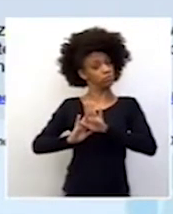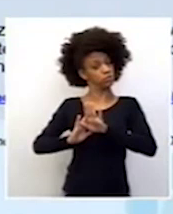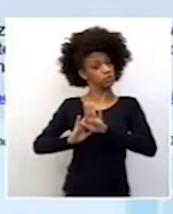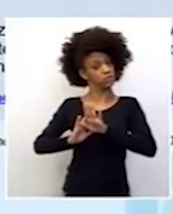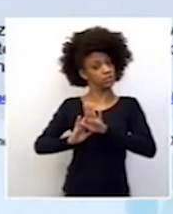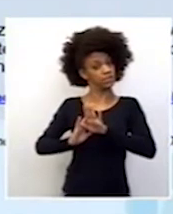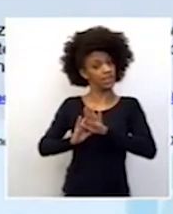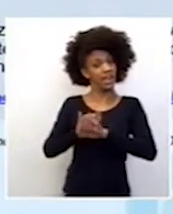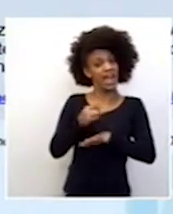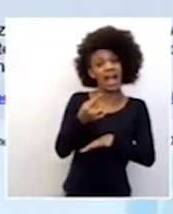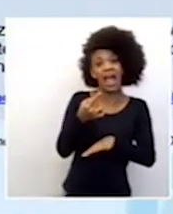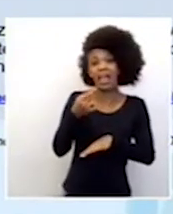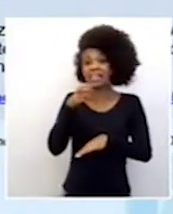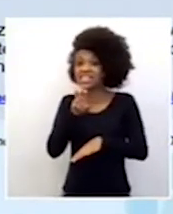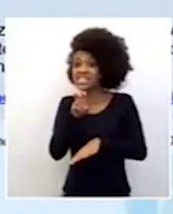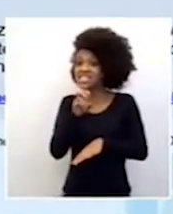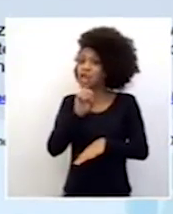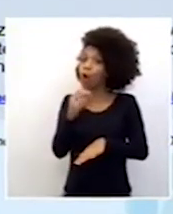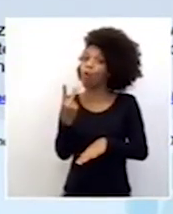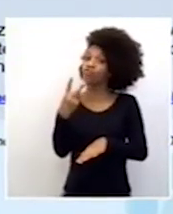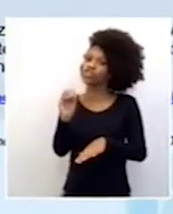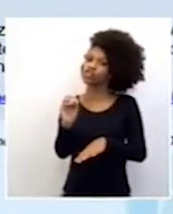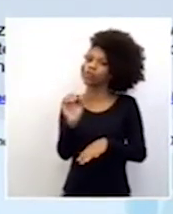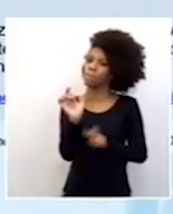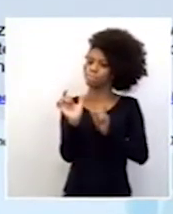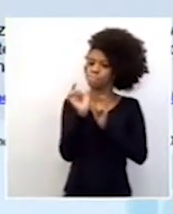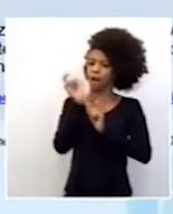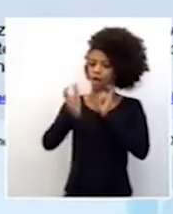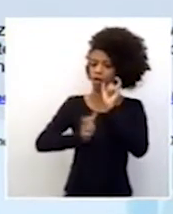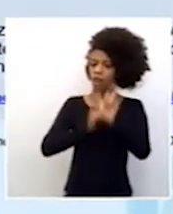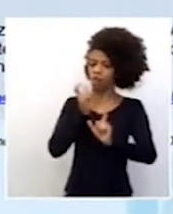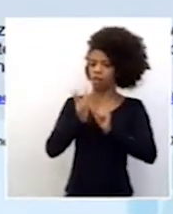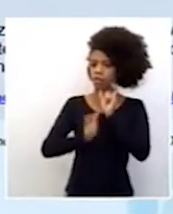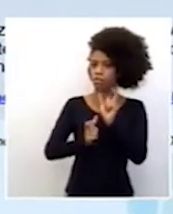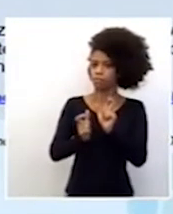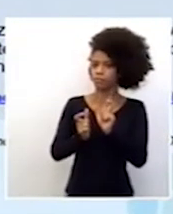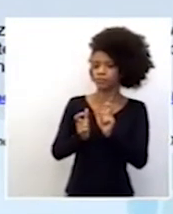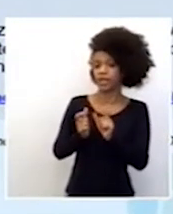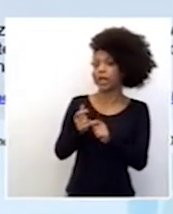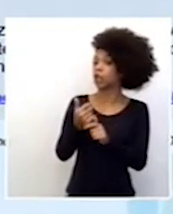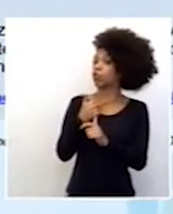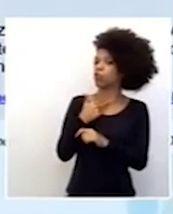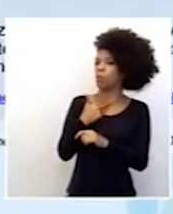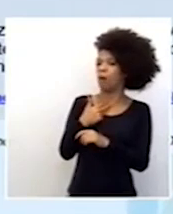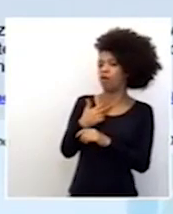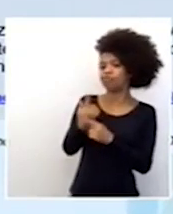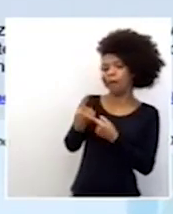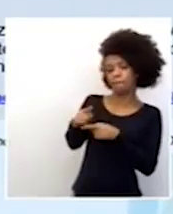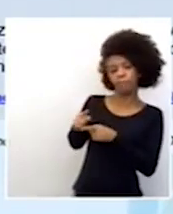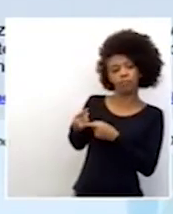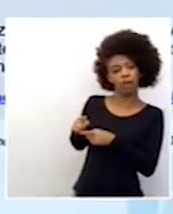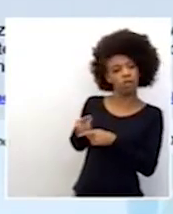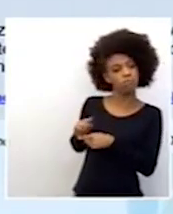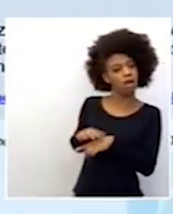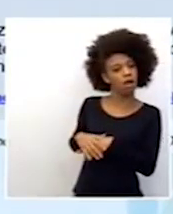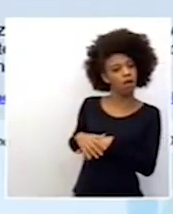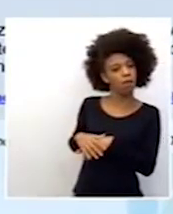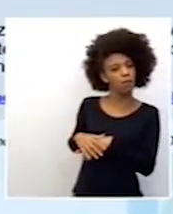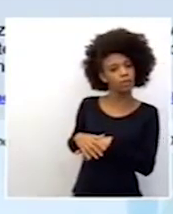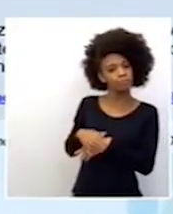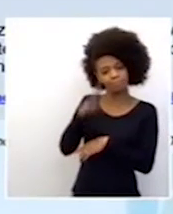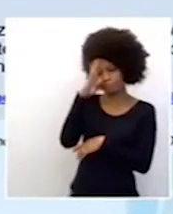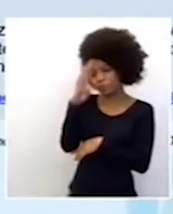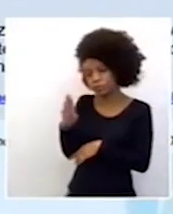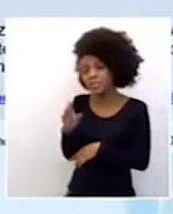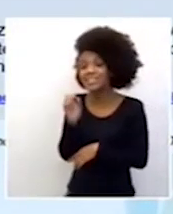de 15 ou 20 palavras, e em todo caso, sem alusões maliciosas, principalmente se houver